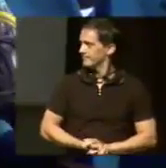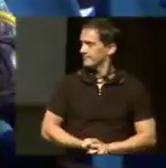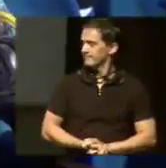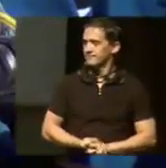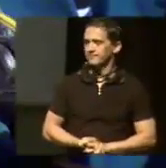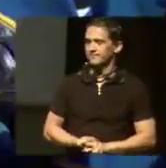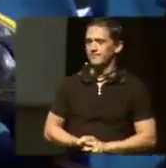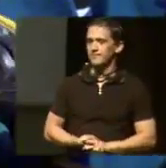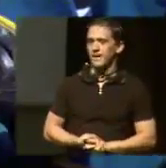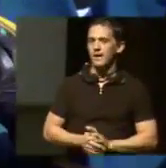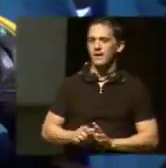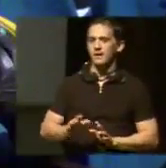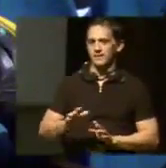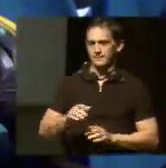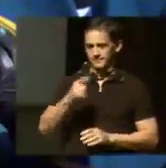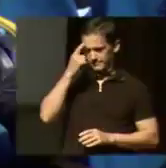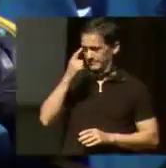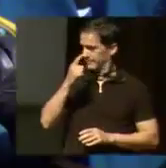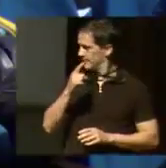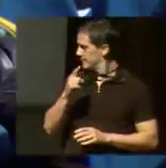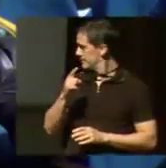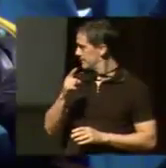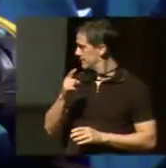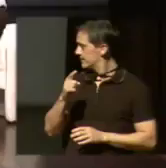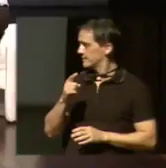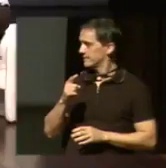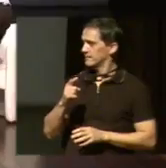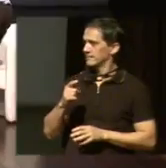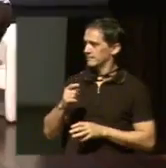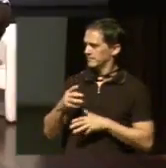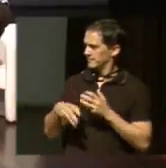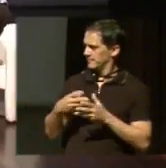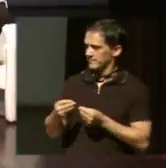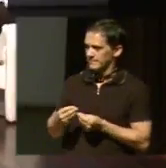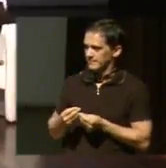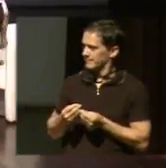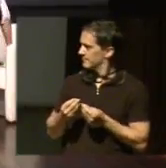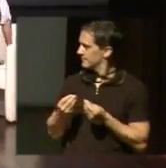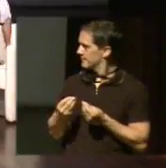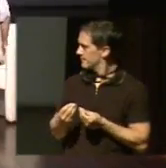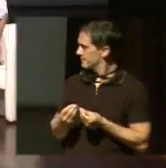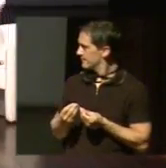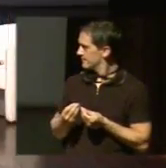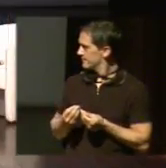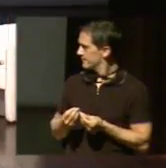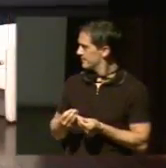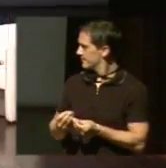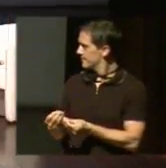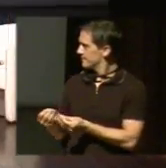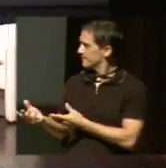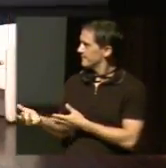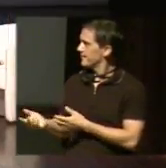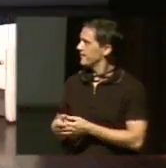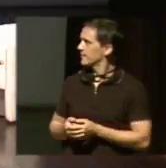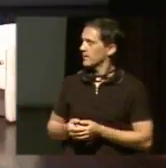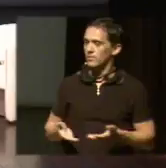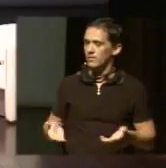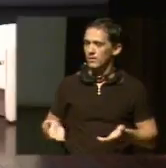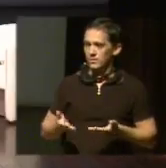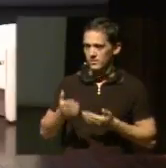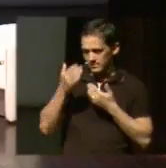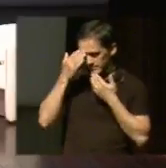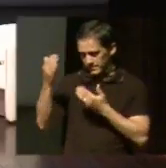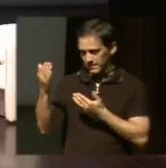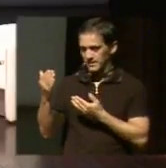Ah, deixa eu só entregar uma lembrança para vocês aqui. Perfeito. Enquanto isso, nós agradecemos as participações de Caroline Boaz,